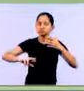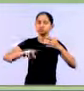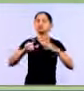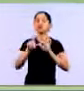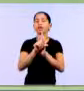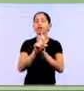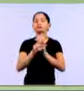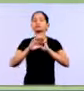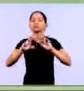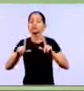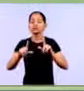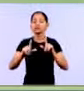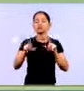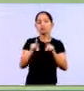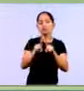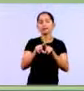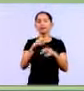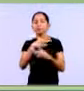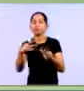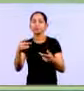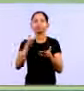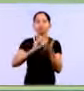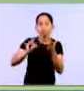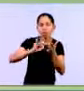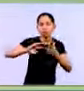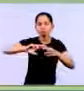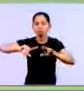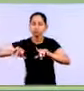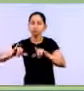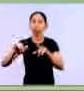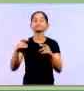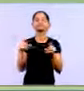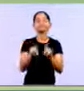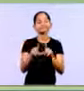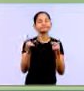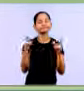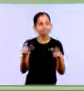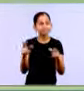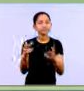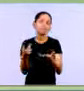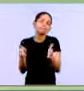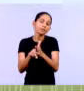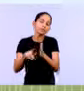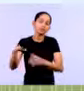sobre os tributos, os impostos e todas as espécies tributárias, todas as espécies